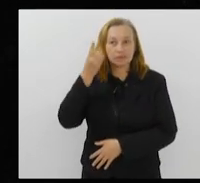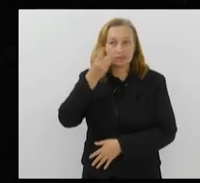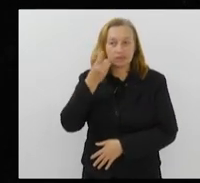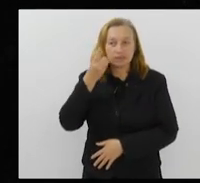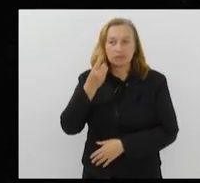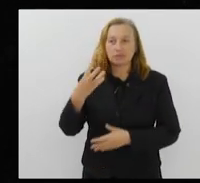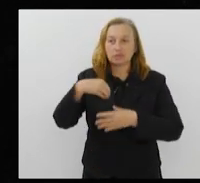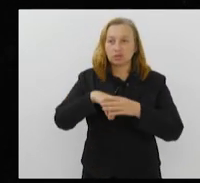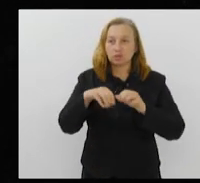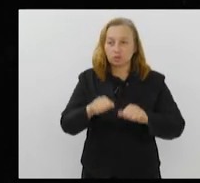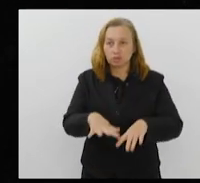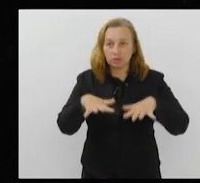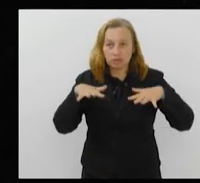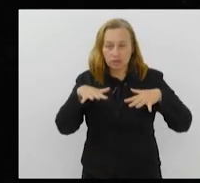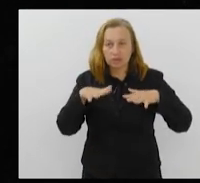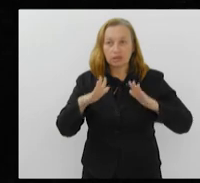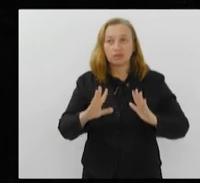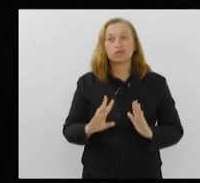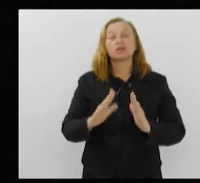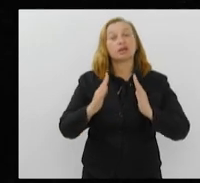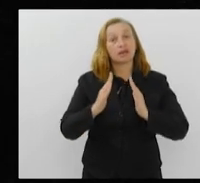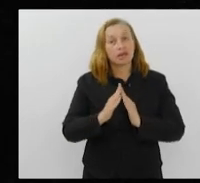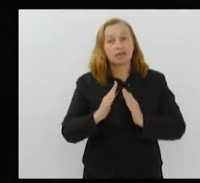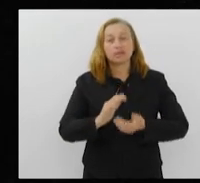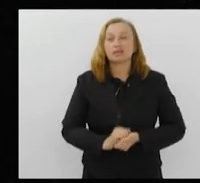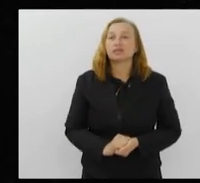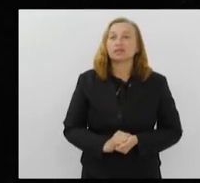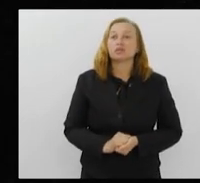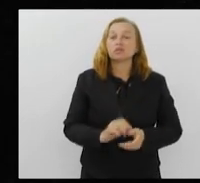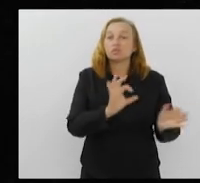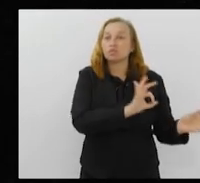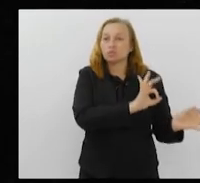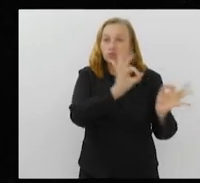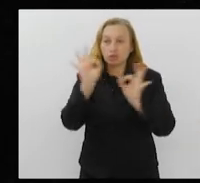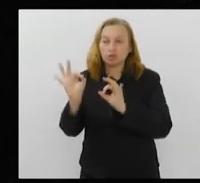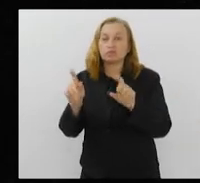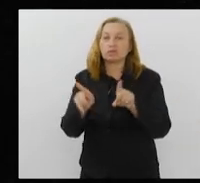aqui no plenário, estão na casa e também nos assistindo.